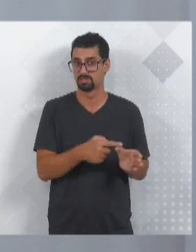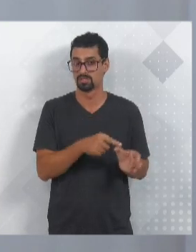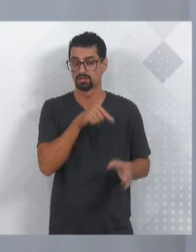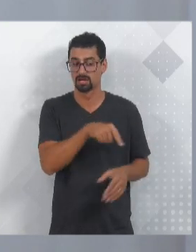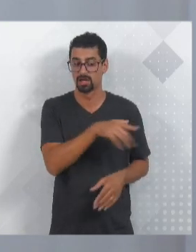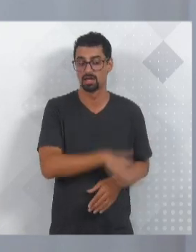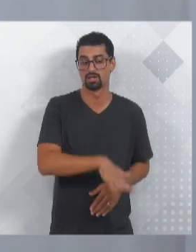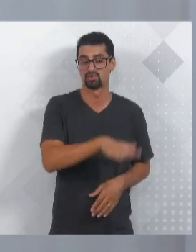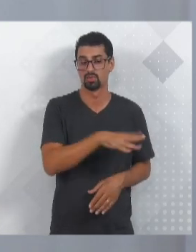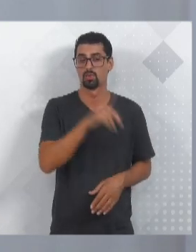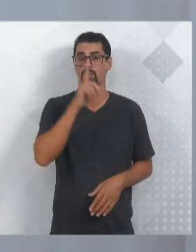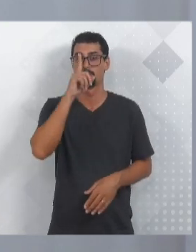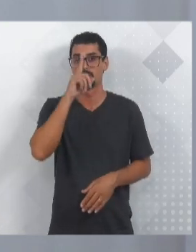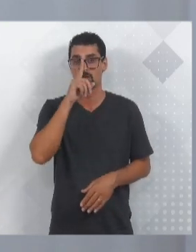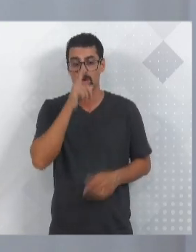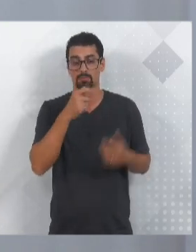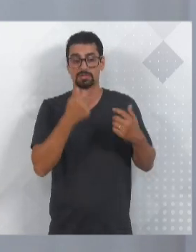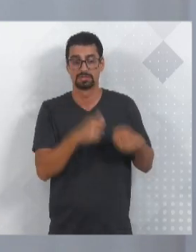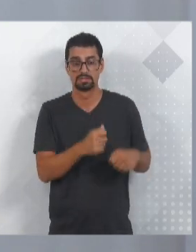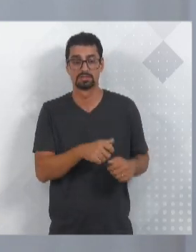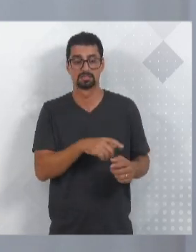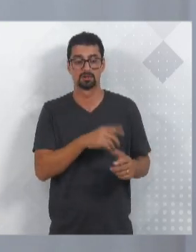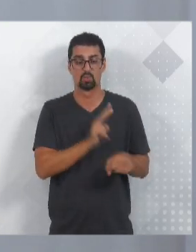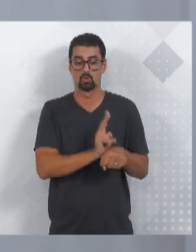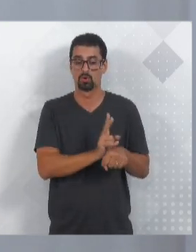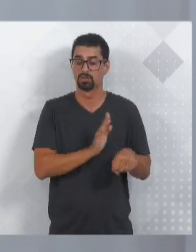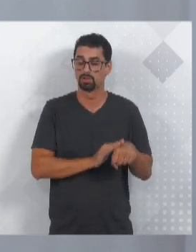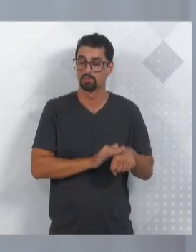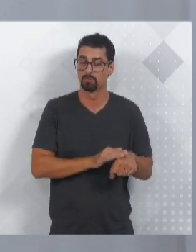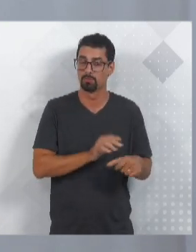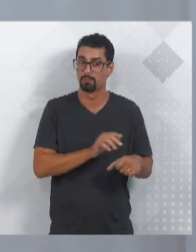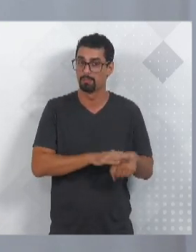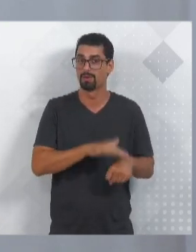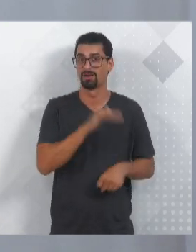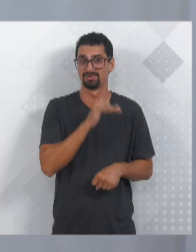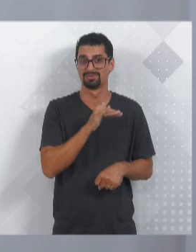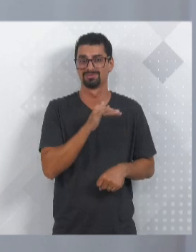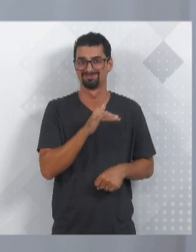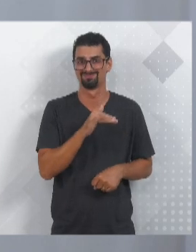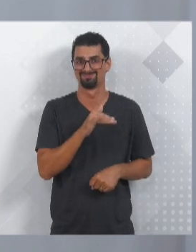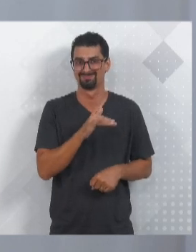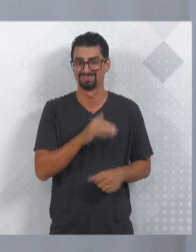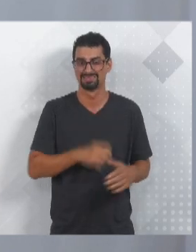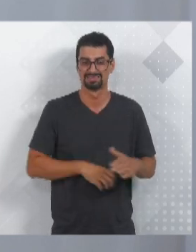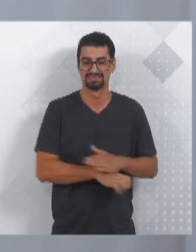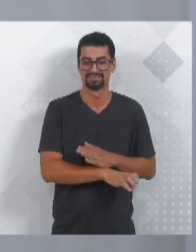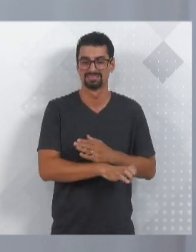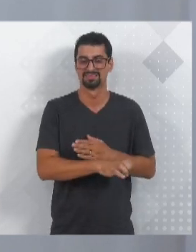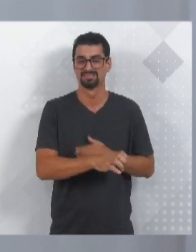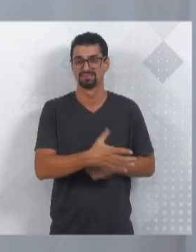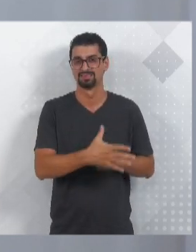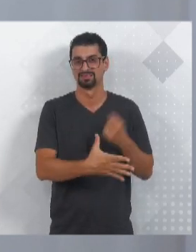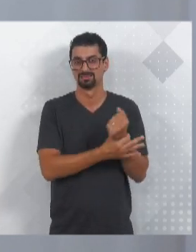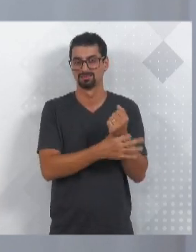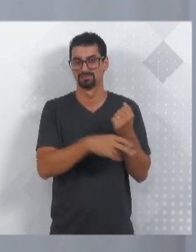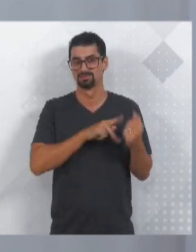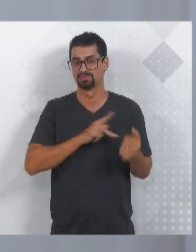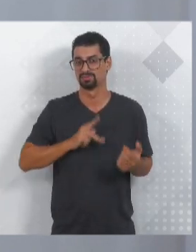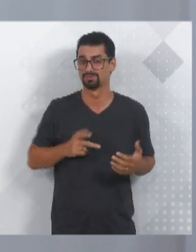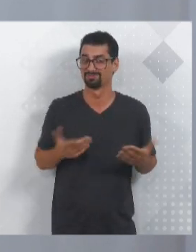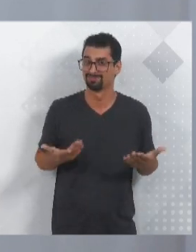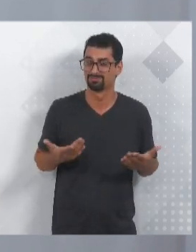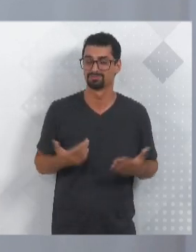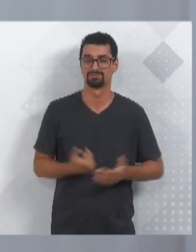naquela região, precisa de um zelo maior do efetivo da segurança pública,